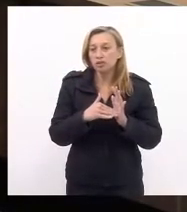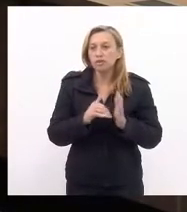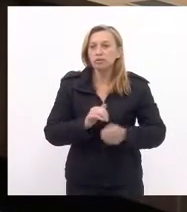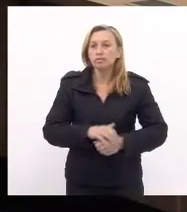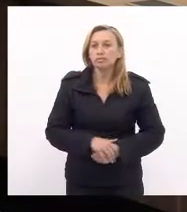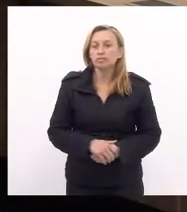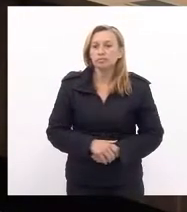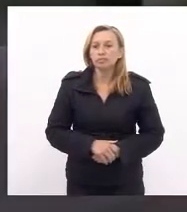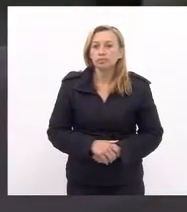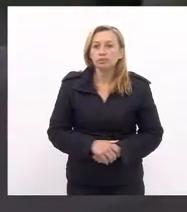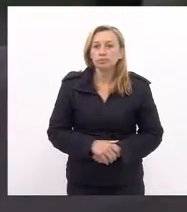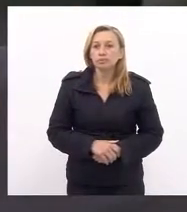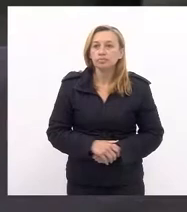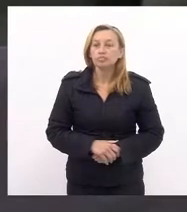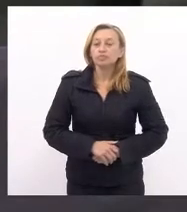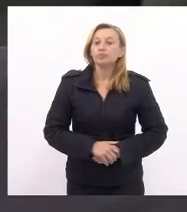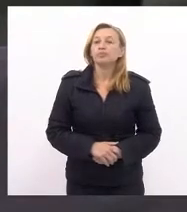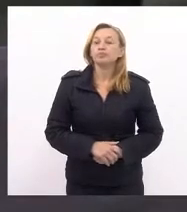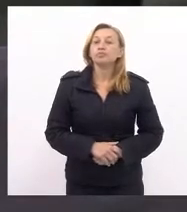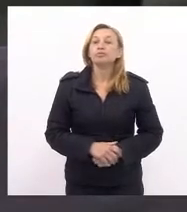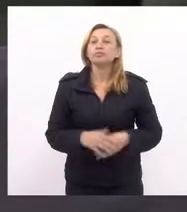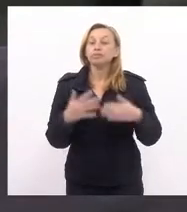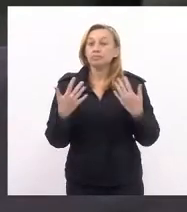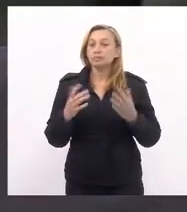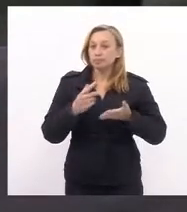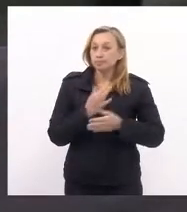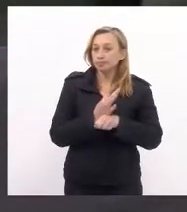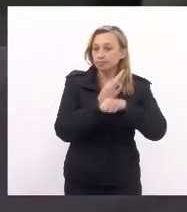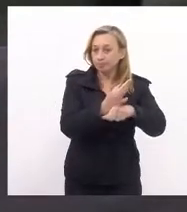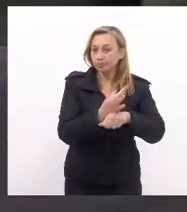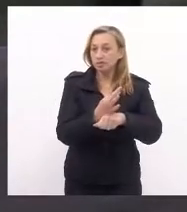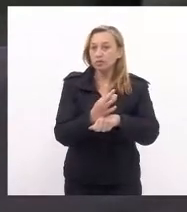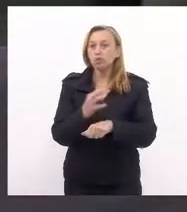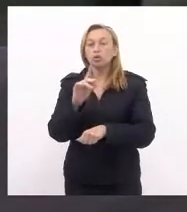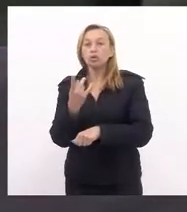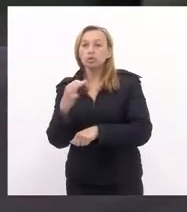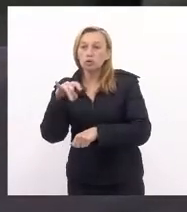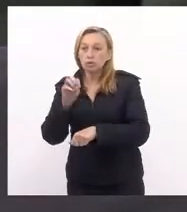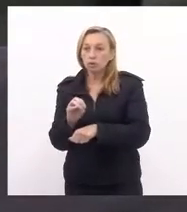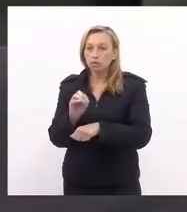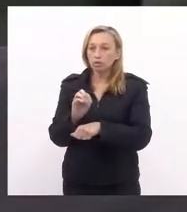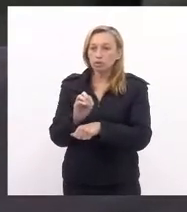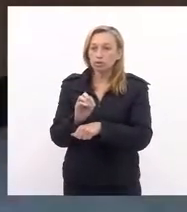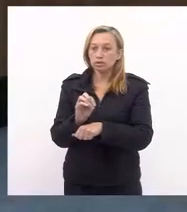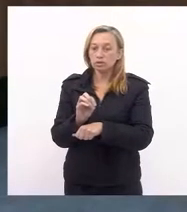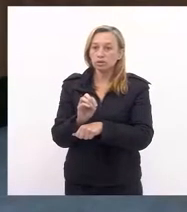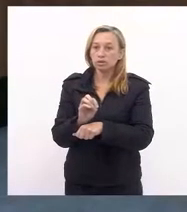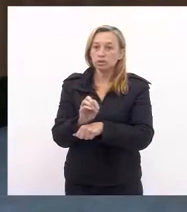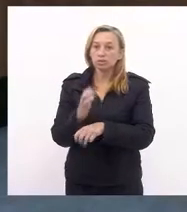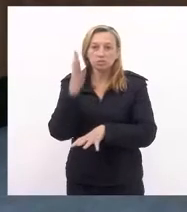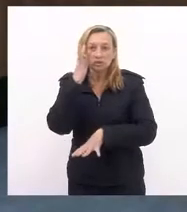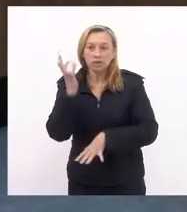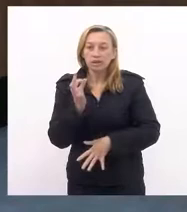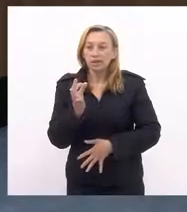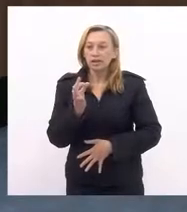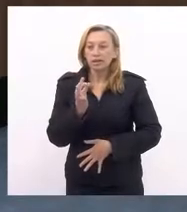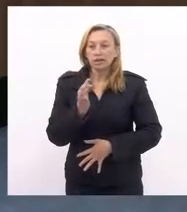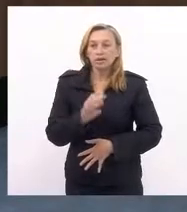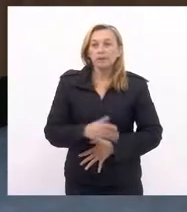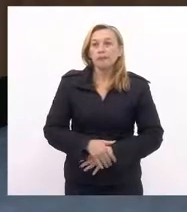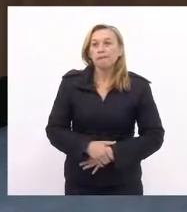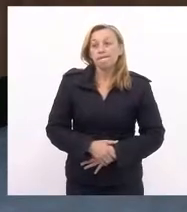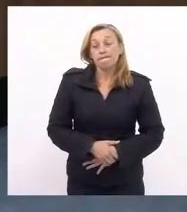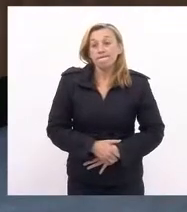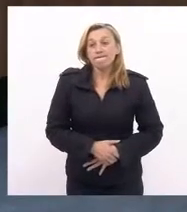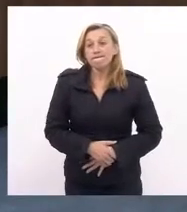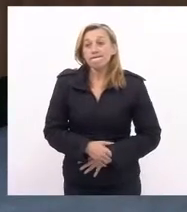essa condecoração, esse prêmio honoris causa. O trabalho de vocês é fantástico,